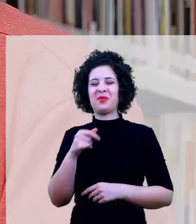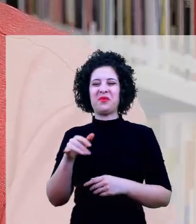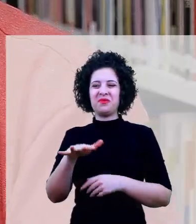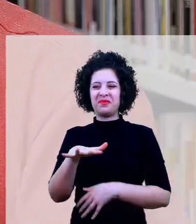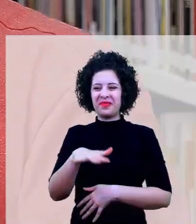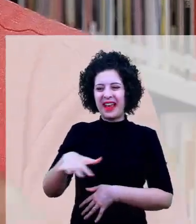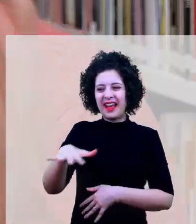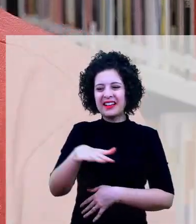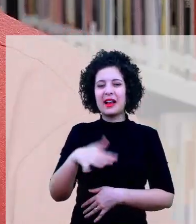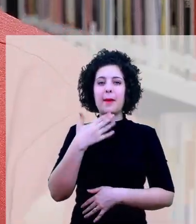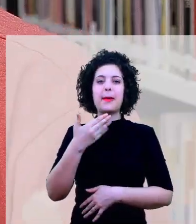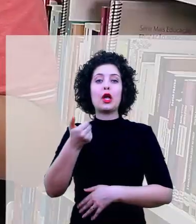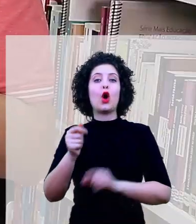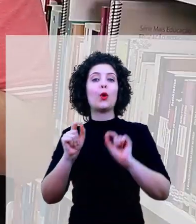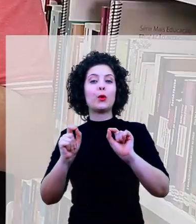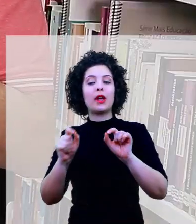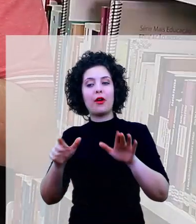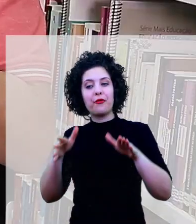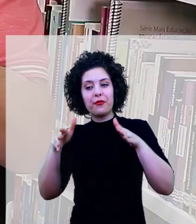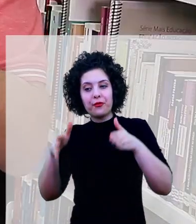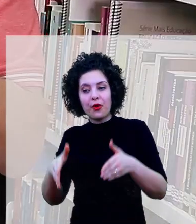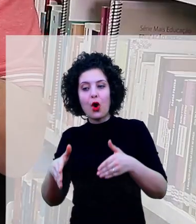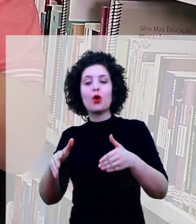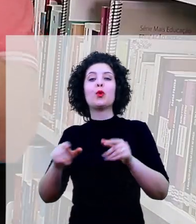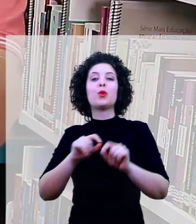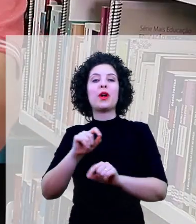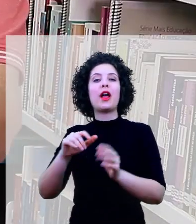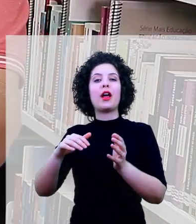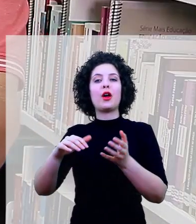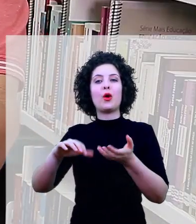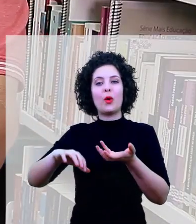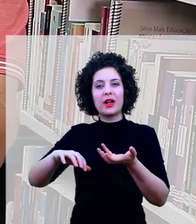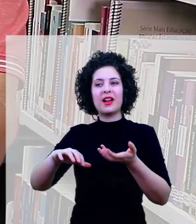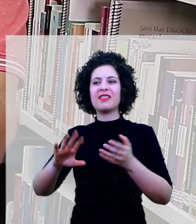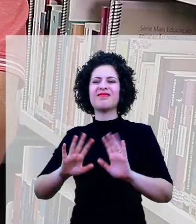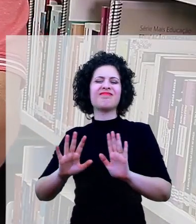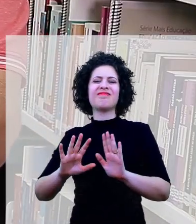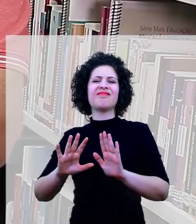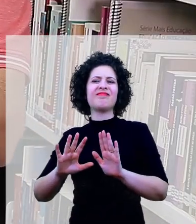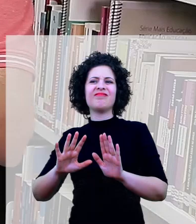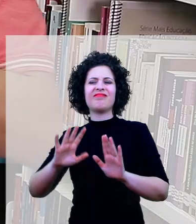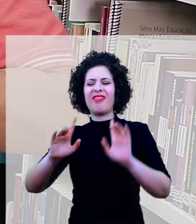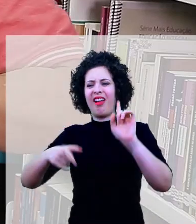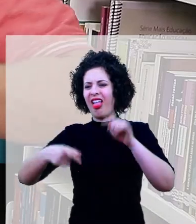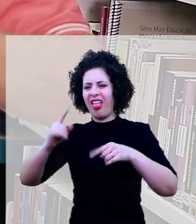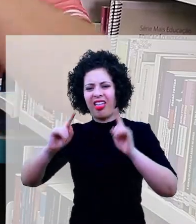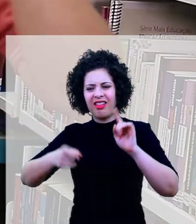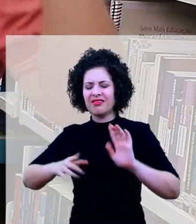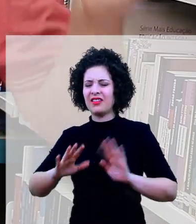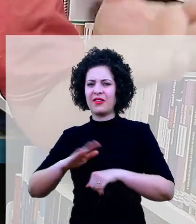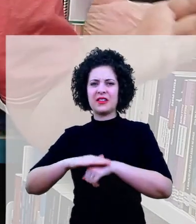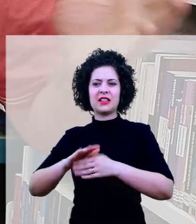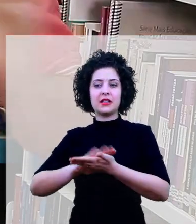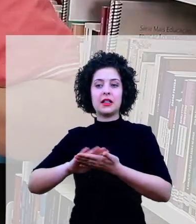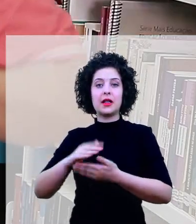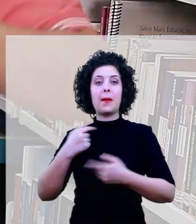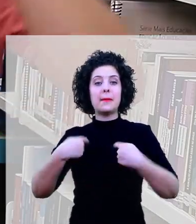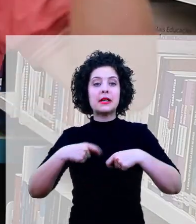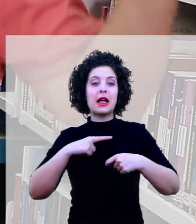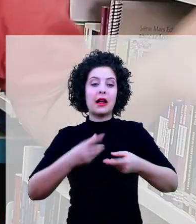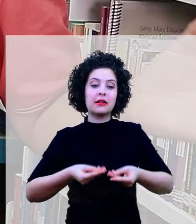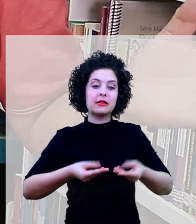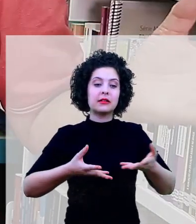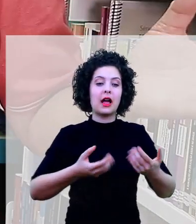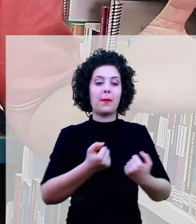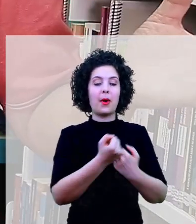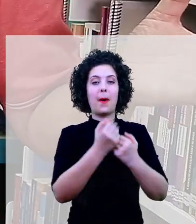área em que seria melhor o Congresso não legislar. Ele fala assim, bom, nós temos que dar as condições para que tenhamos